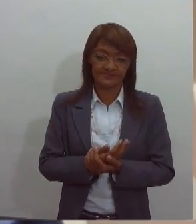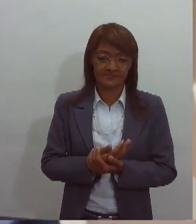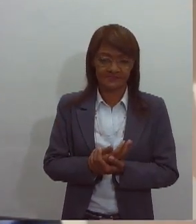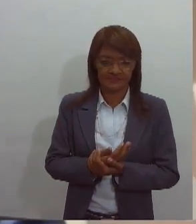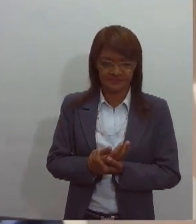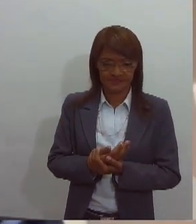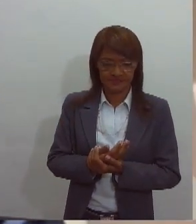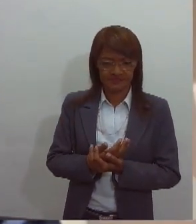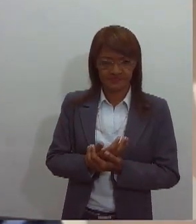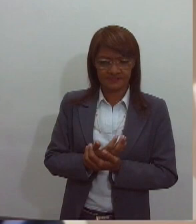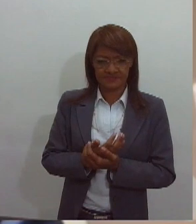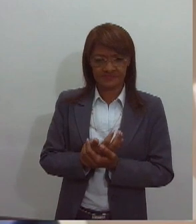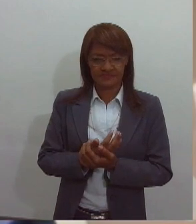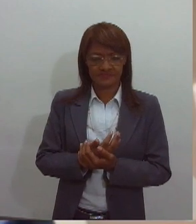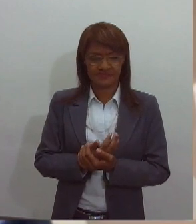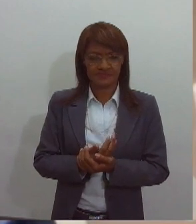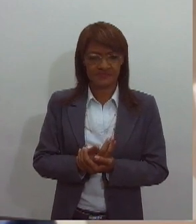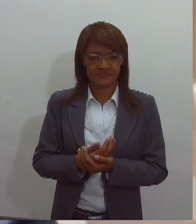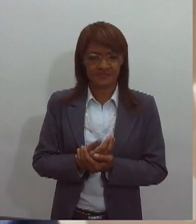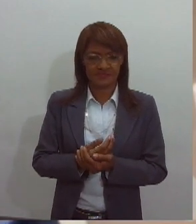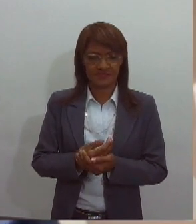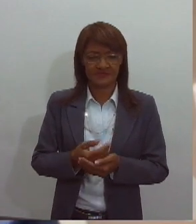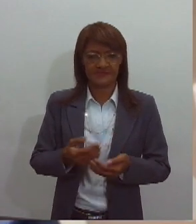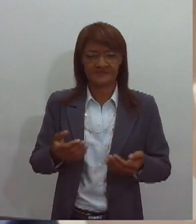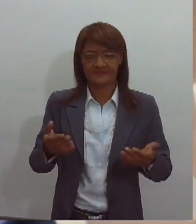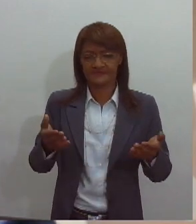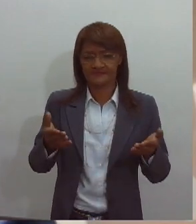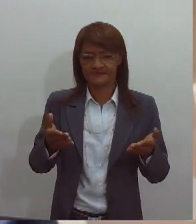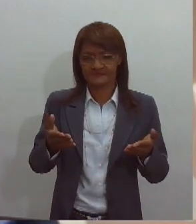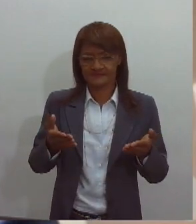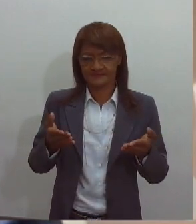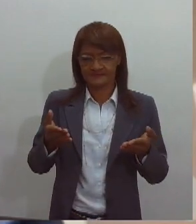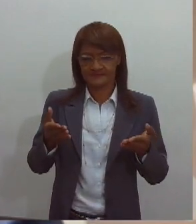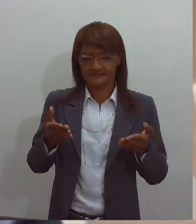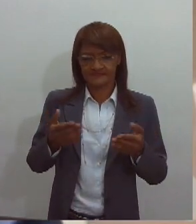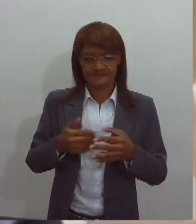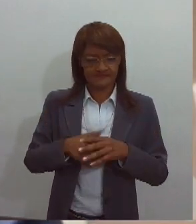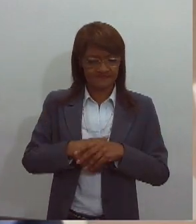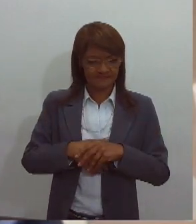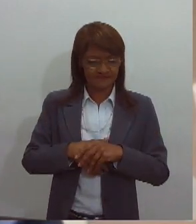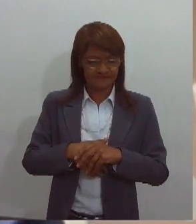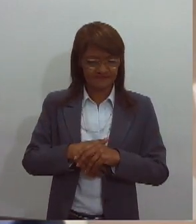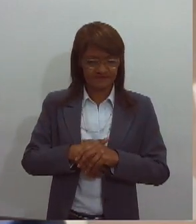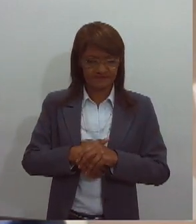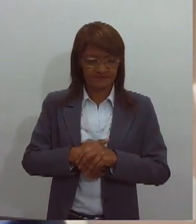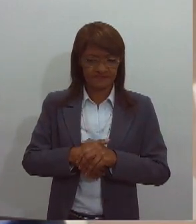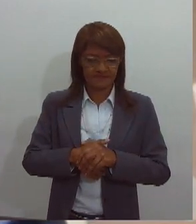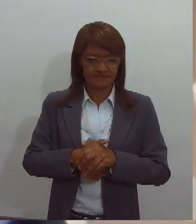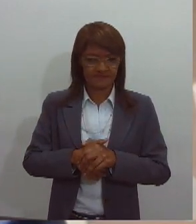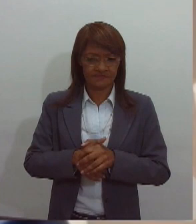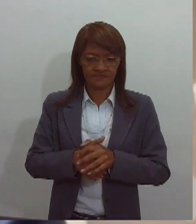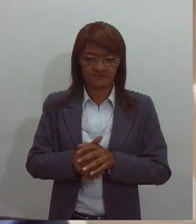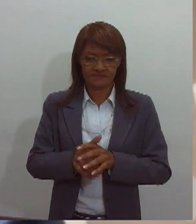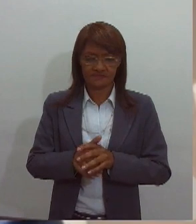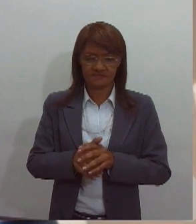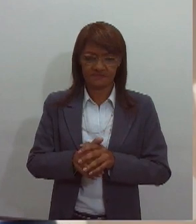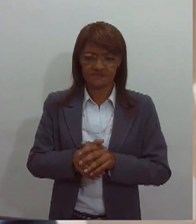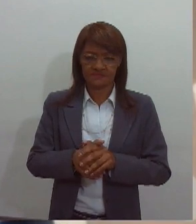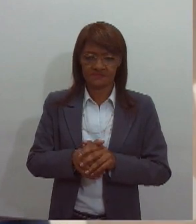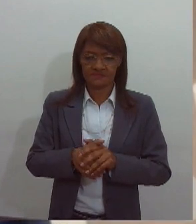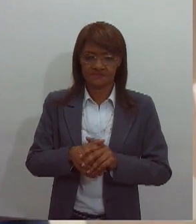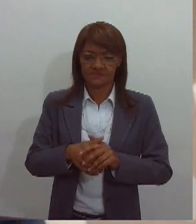principal hoje, pela temática do evento, que é a inteligência artificial e os seus impactos nos municípios, é